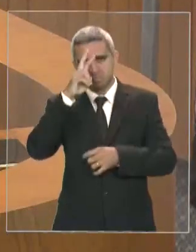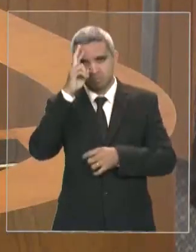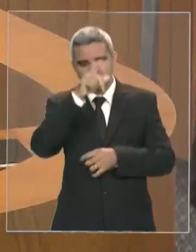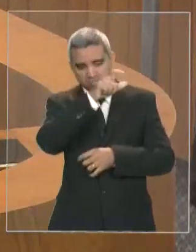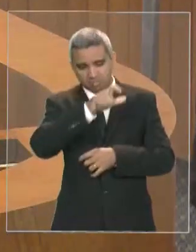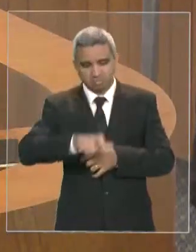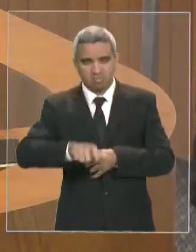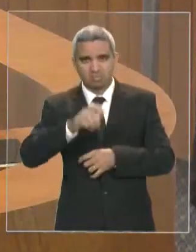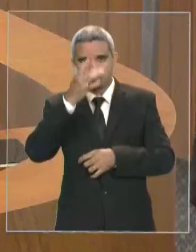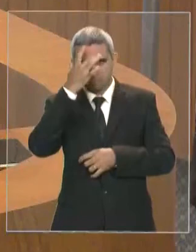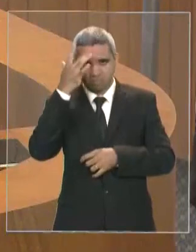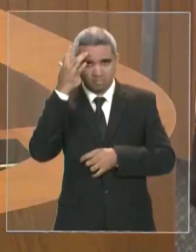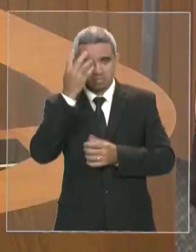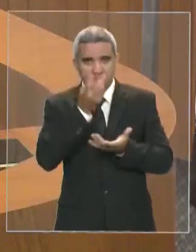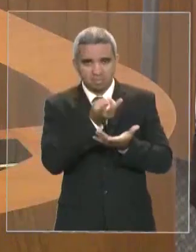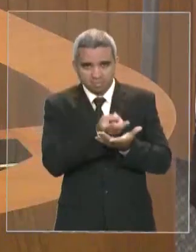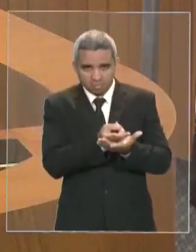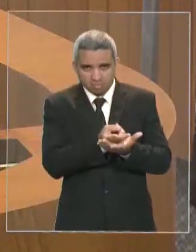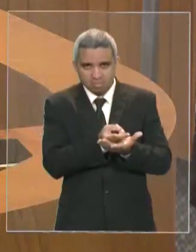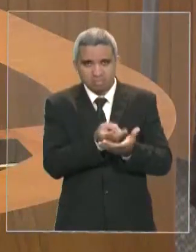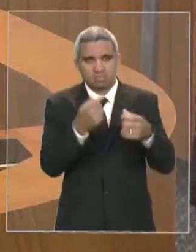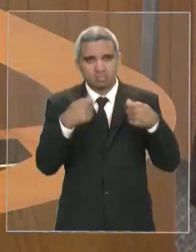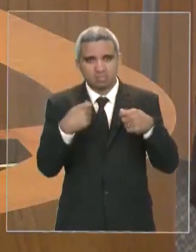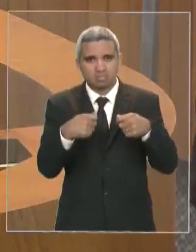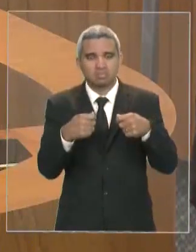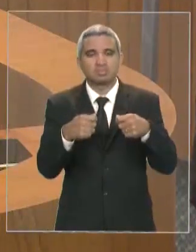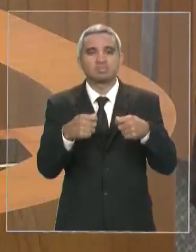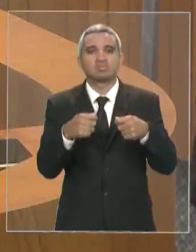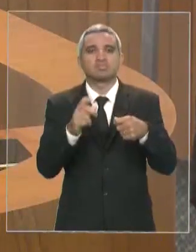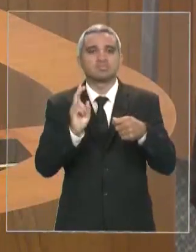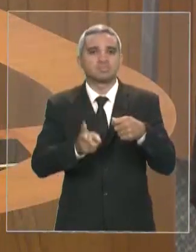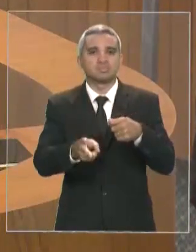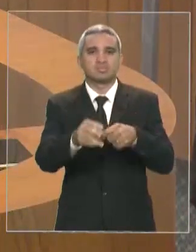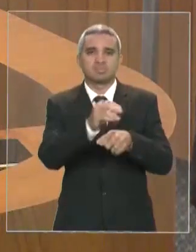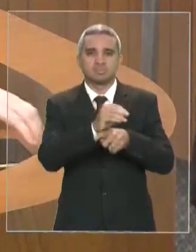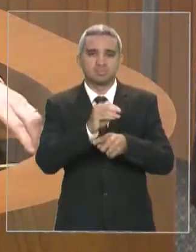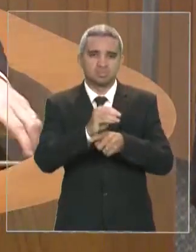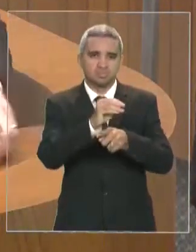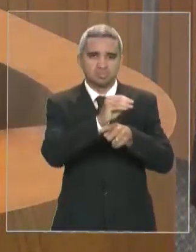e que precisa, até o último momento da vida, ser tratada com dignidade. Muito obrigado.